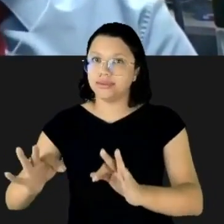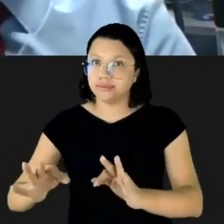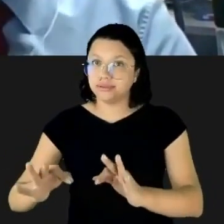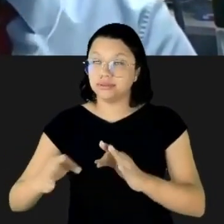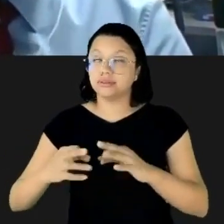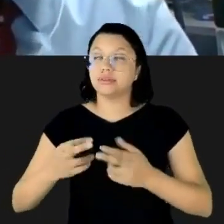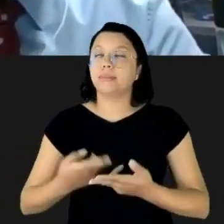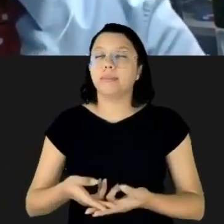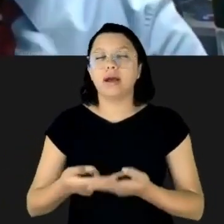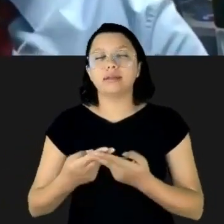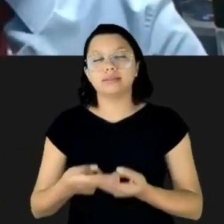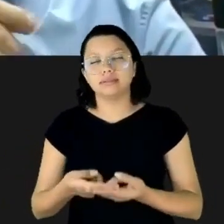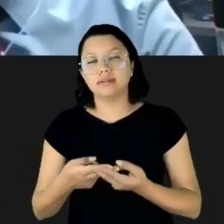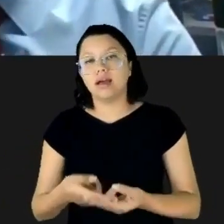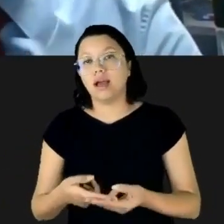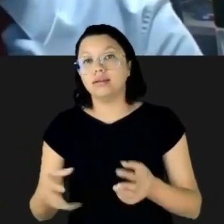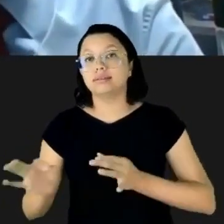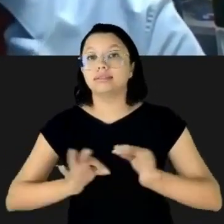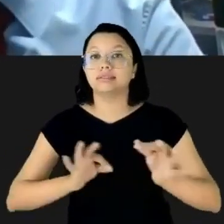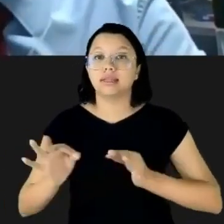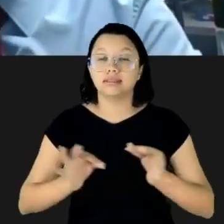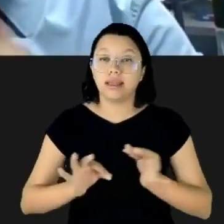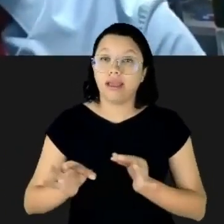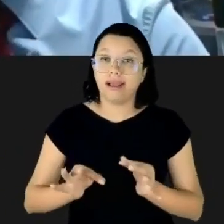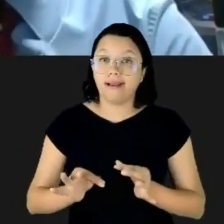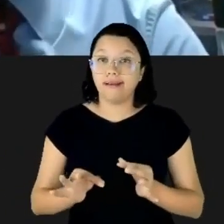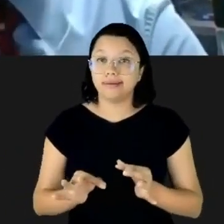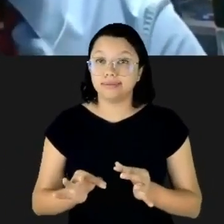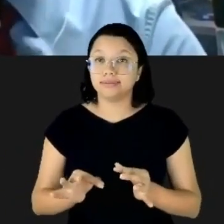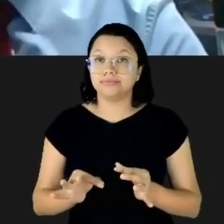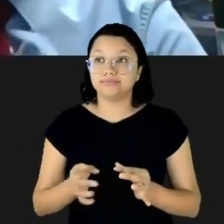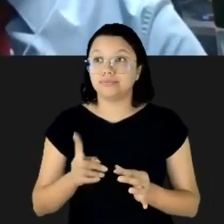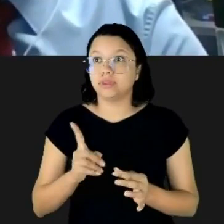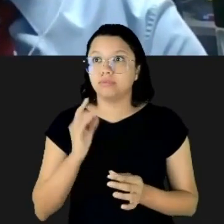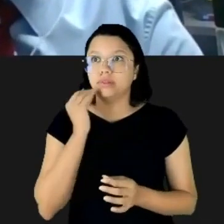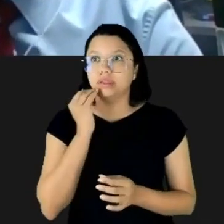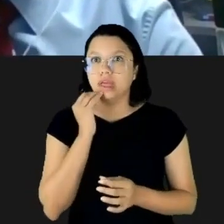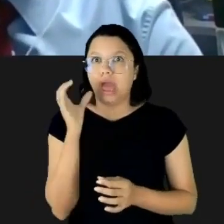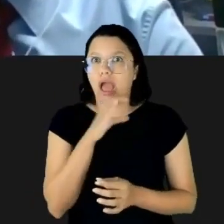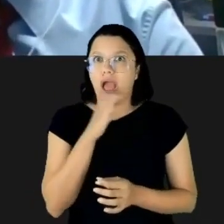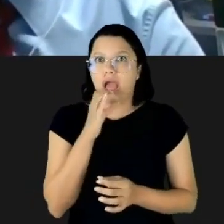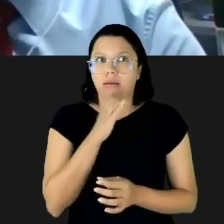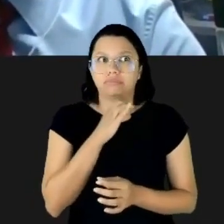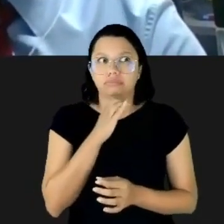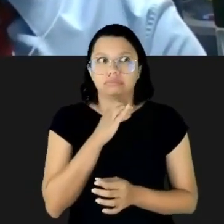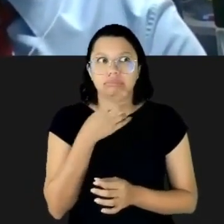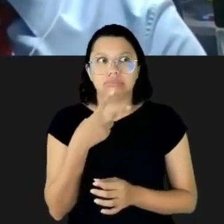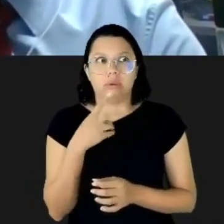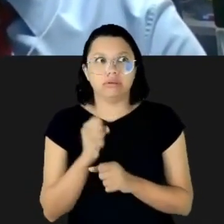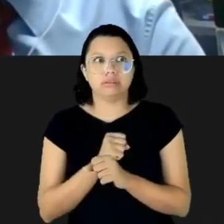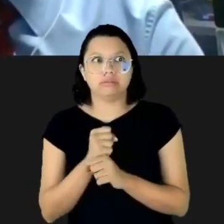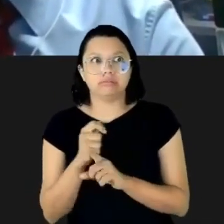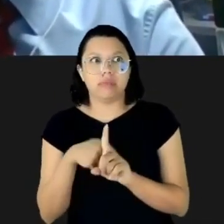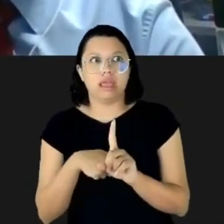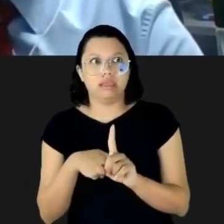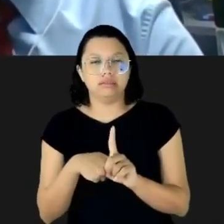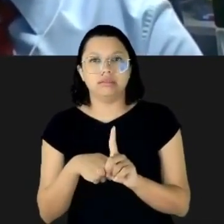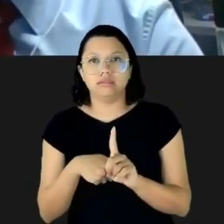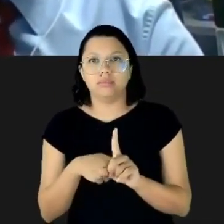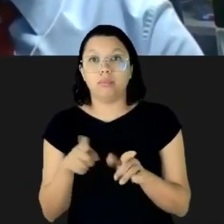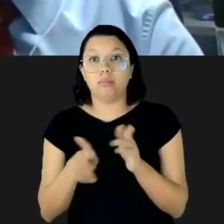com paciência do que tentar acelerar um ou dois meses antes de uma inspeção ou de uma correção